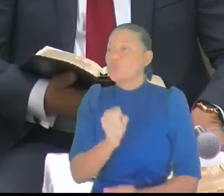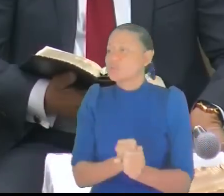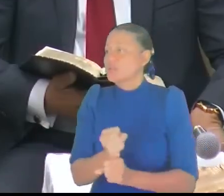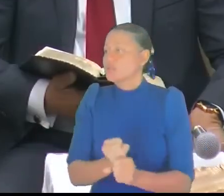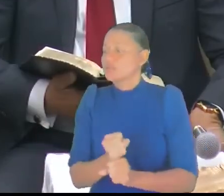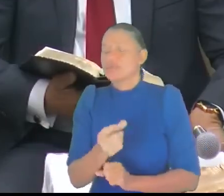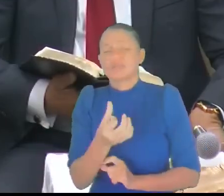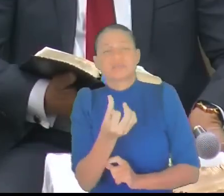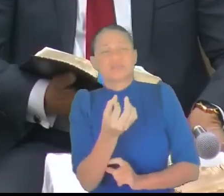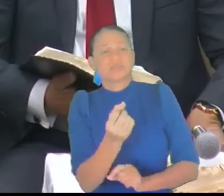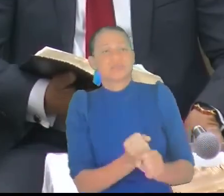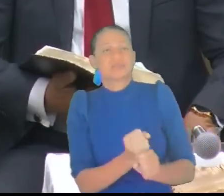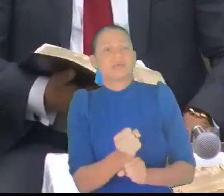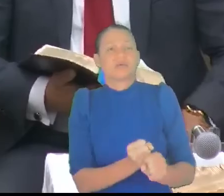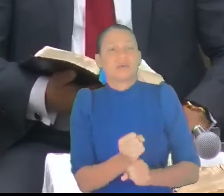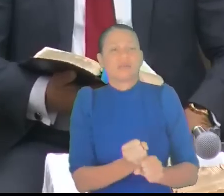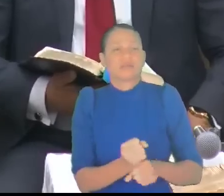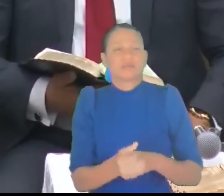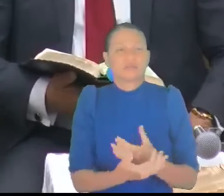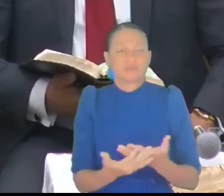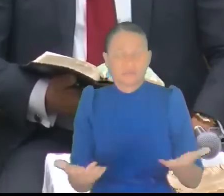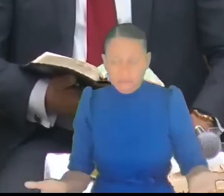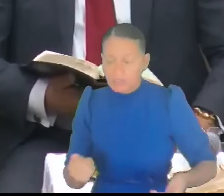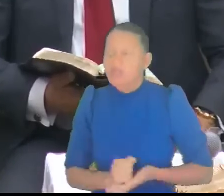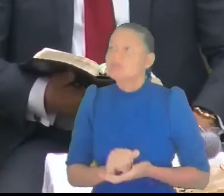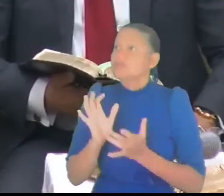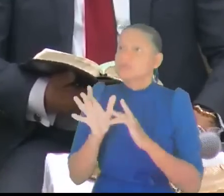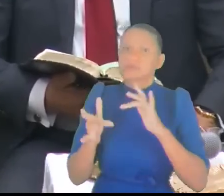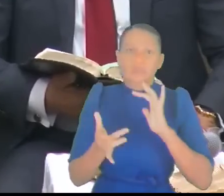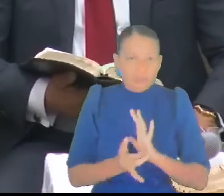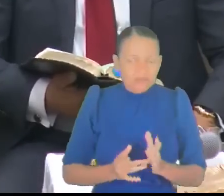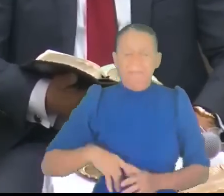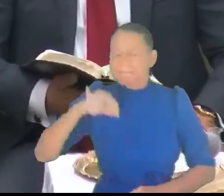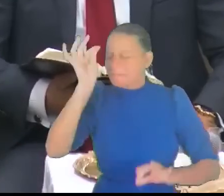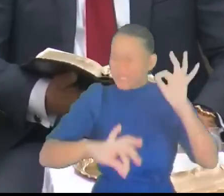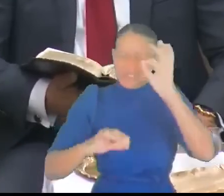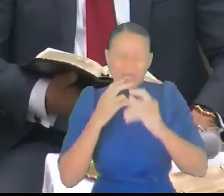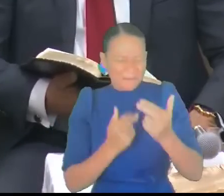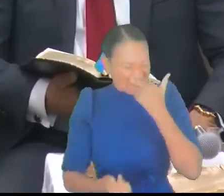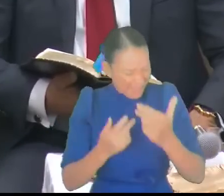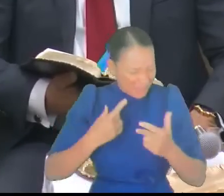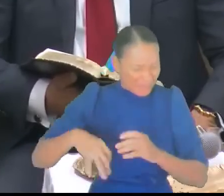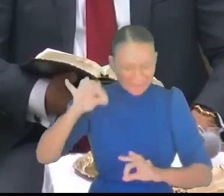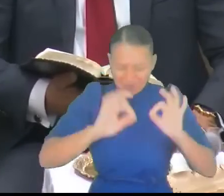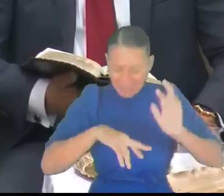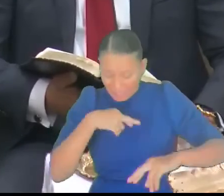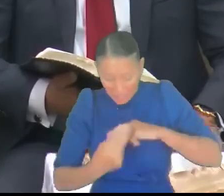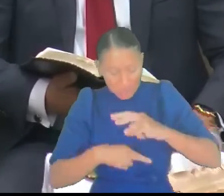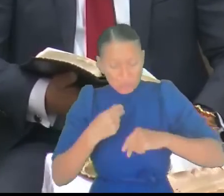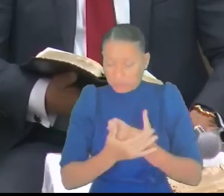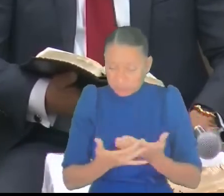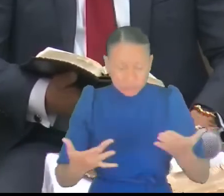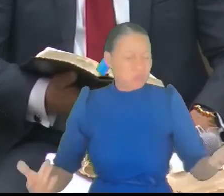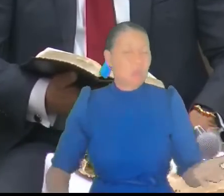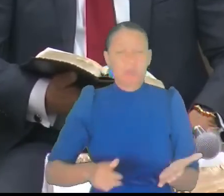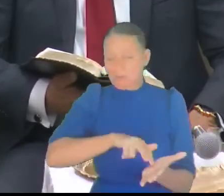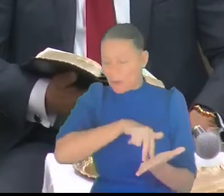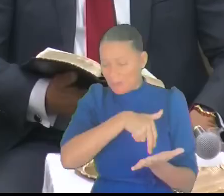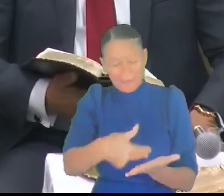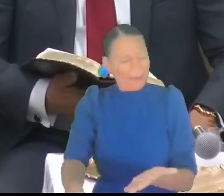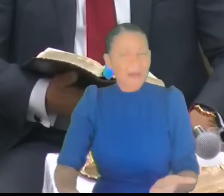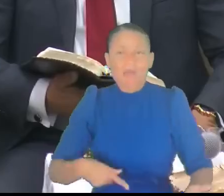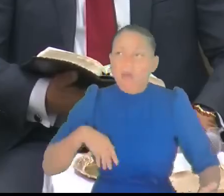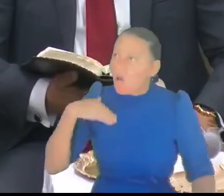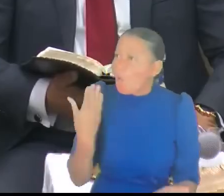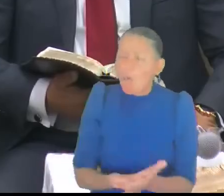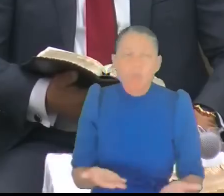60 anos. E Jesus batizava e salvava e curava e renovava e o povo bolava no chão. Glória a Deus. E por que não está